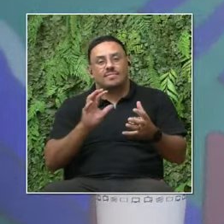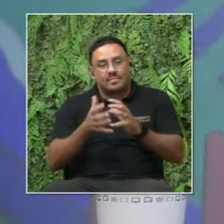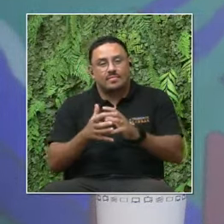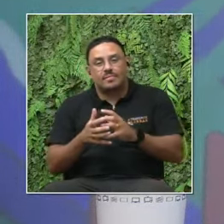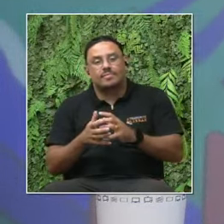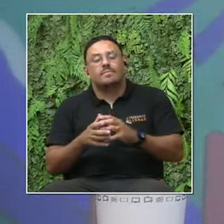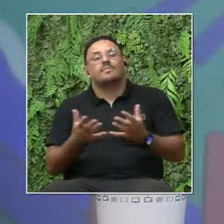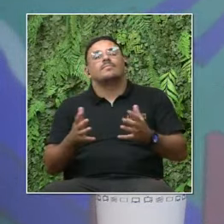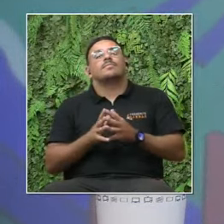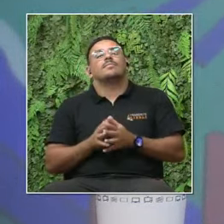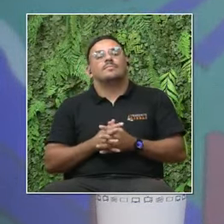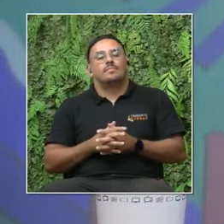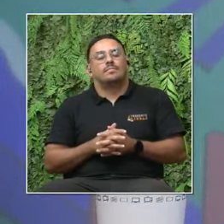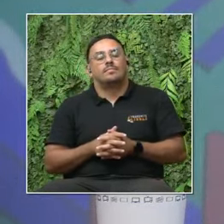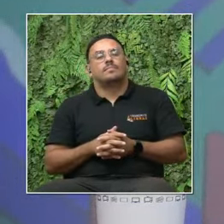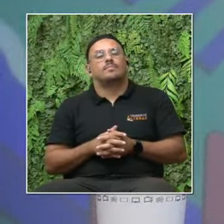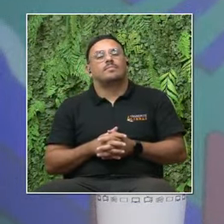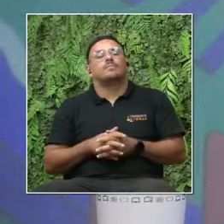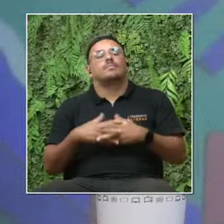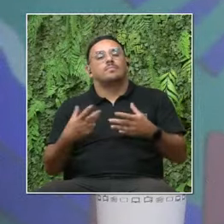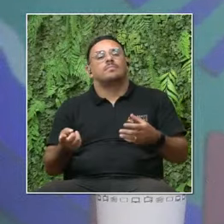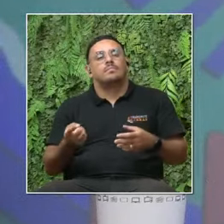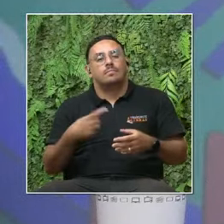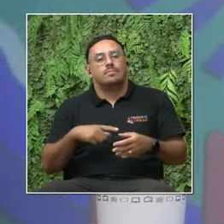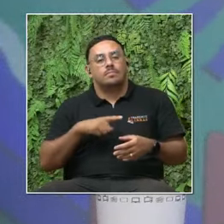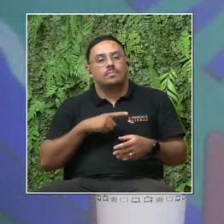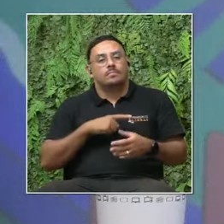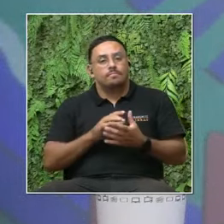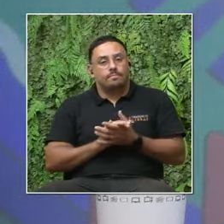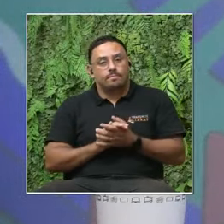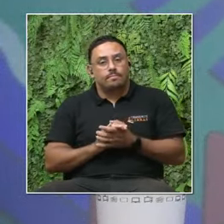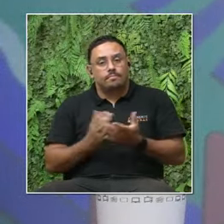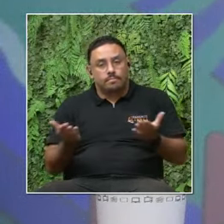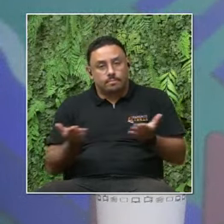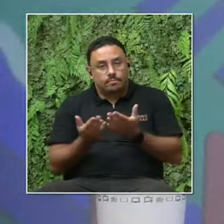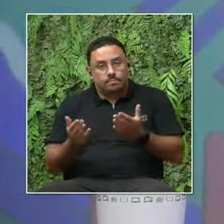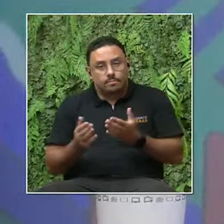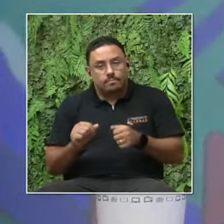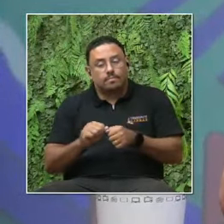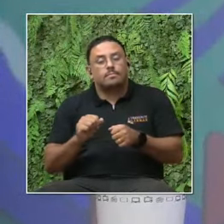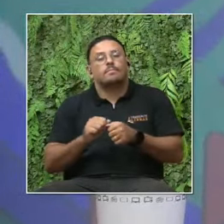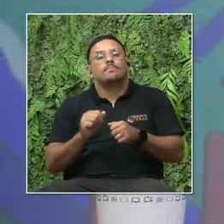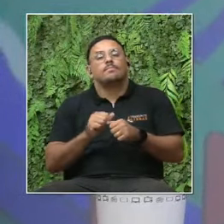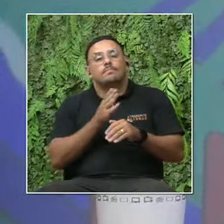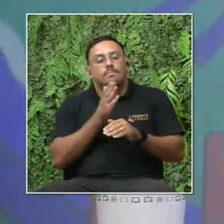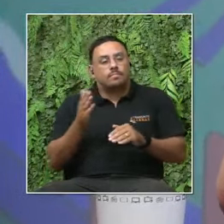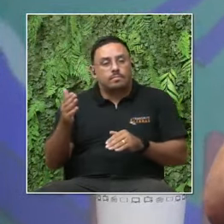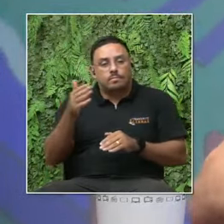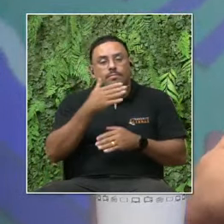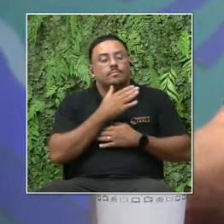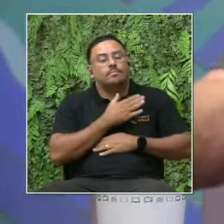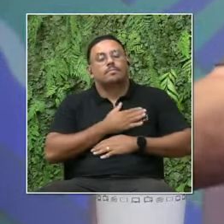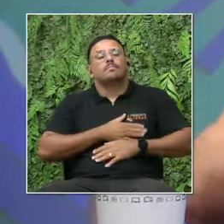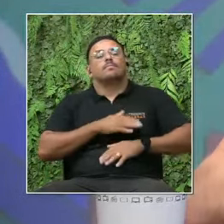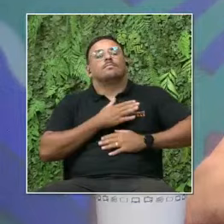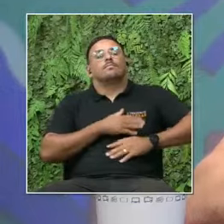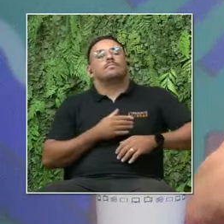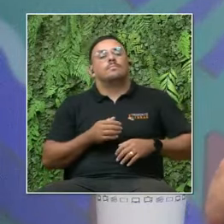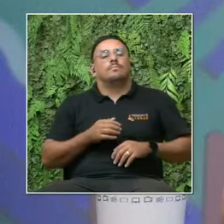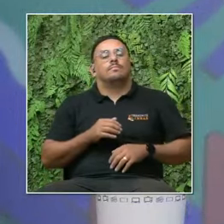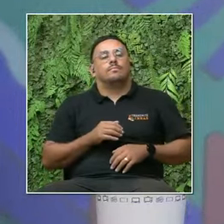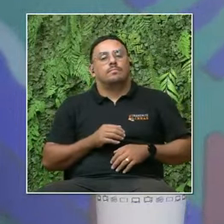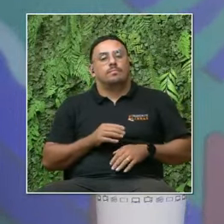lá e tal volta mesmo é E aí a gente nesse momento a gente faz aquela curvinha acalma e tal